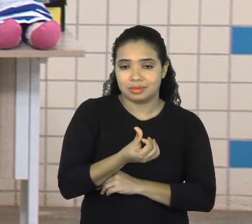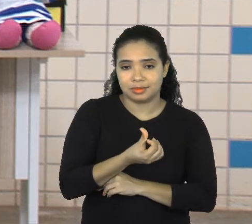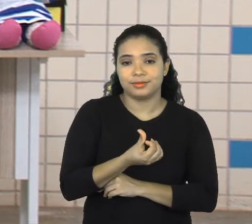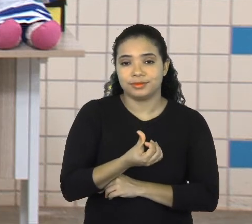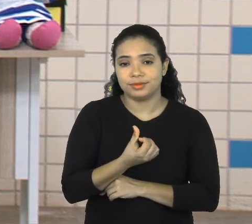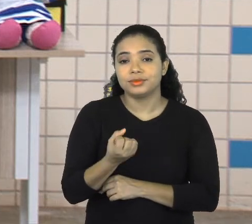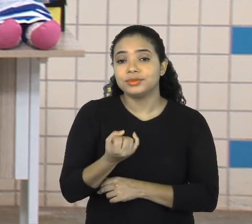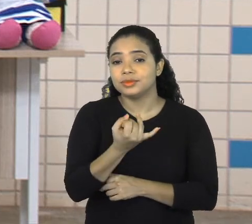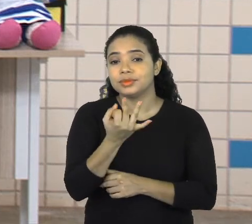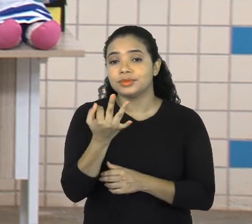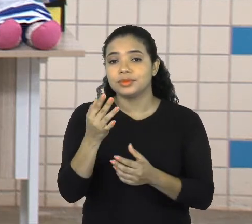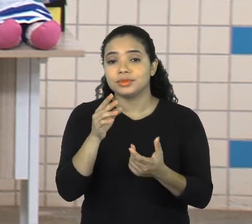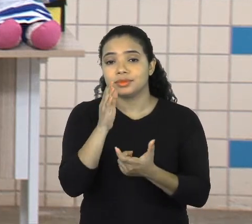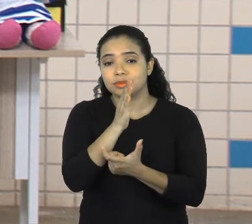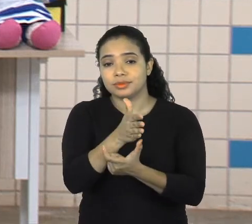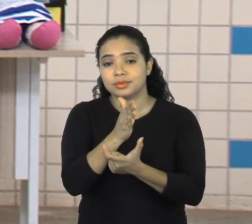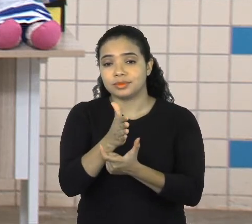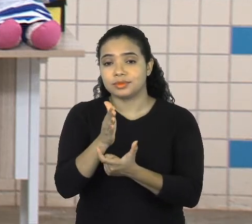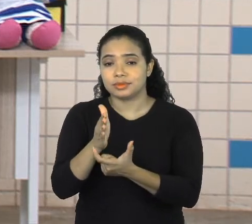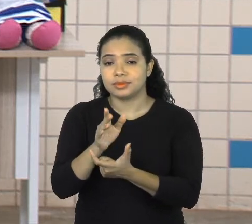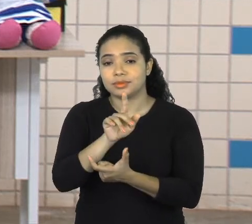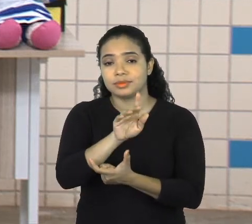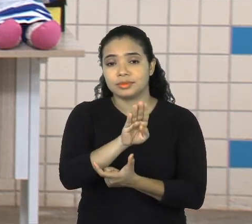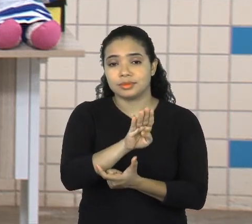E quantas sílabas? Repete a palavra.